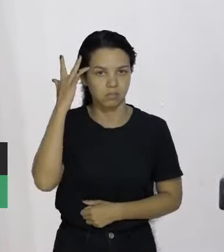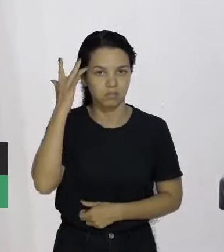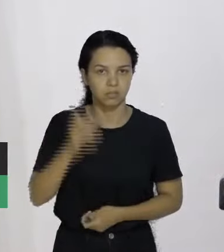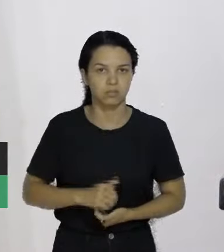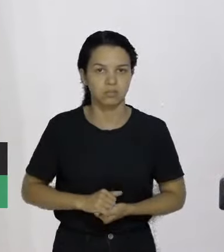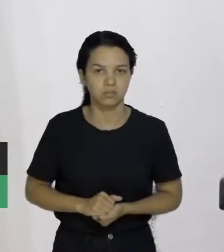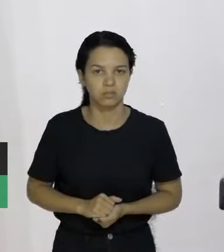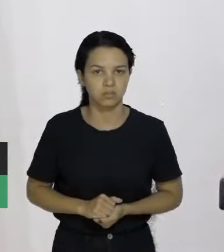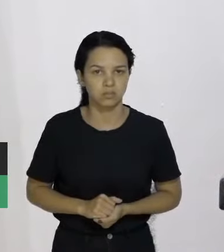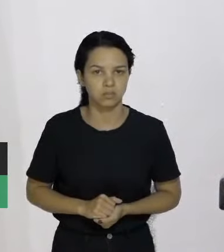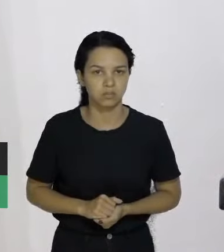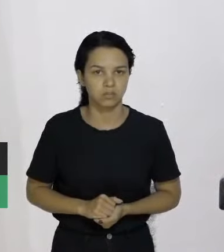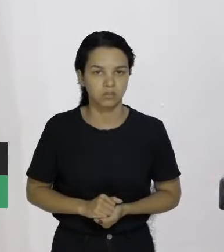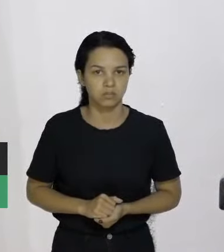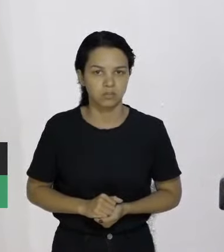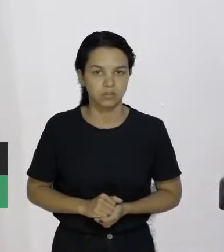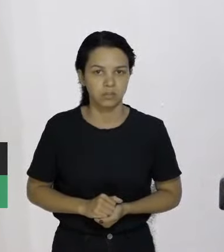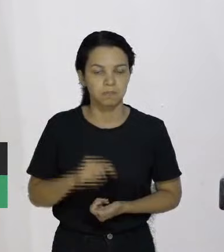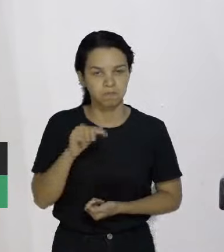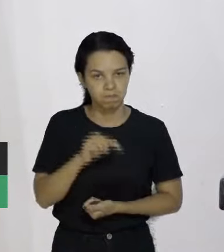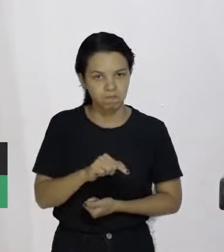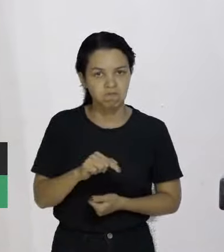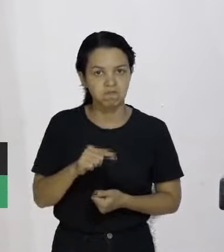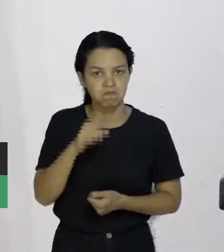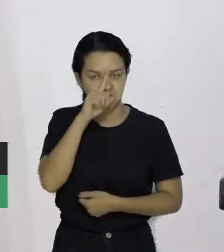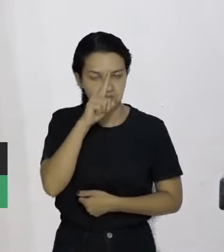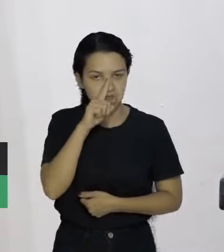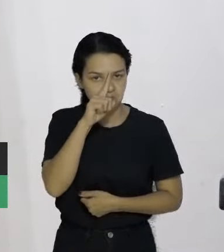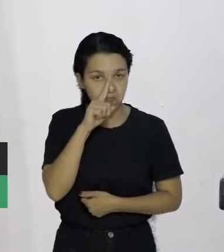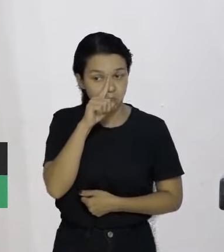coloca em perigo